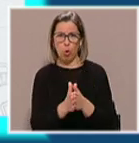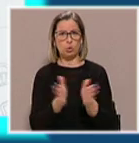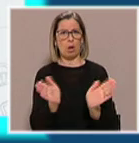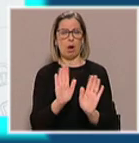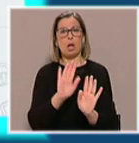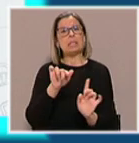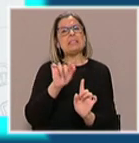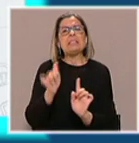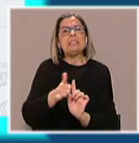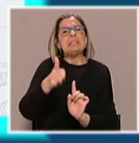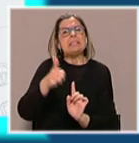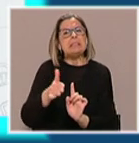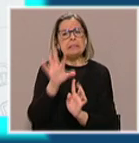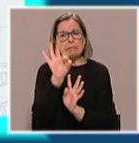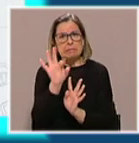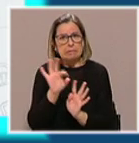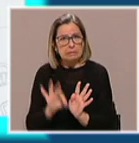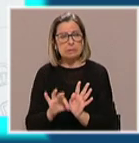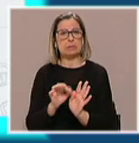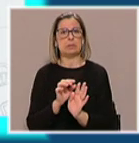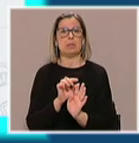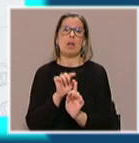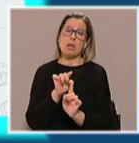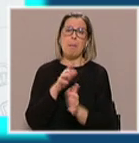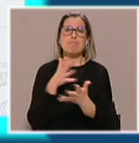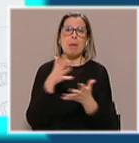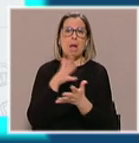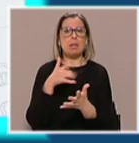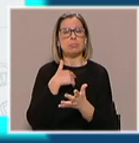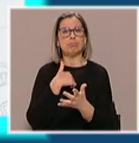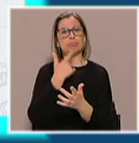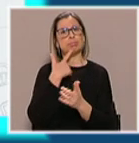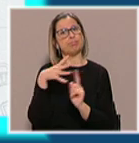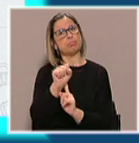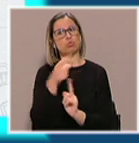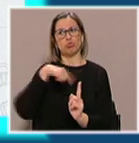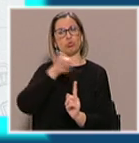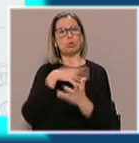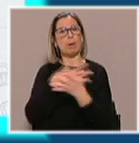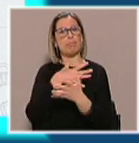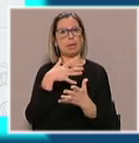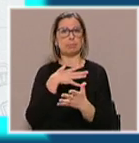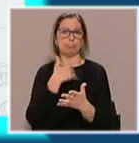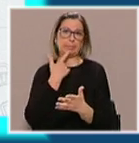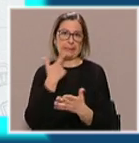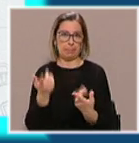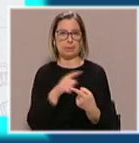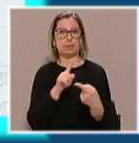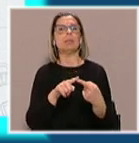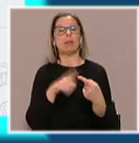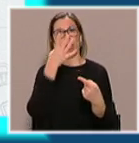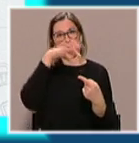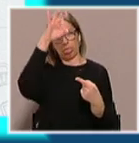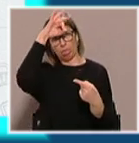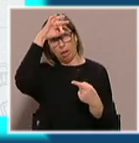daqueles que são fundamentais e que normalmente são mais perceptíveis por todos nós. No número 1 temos a